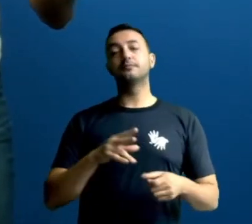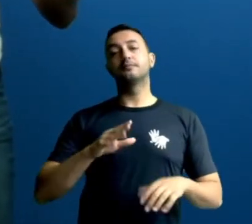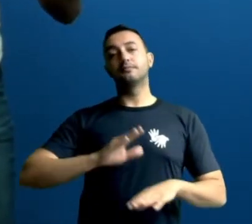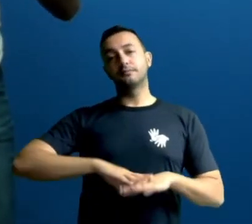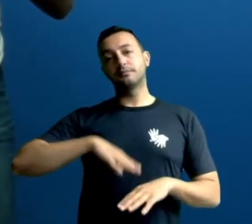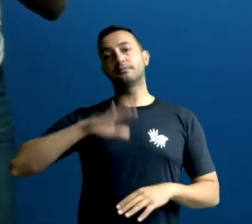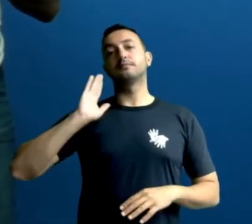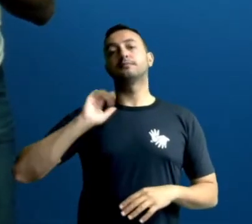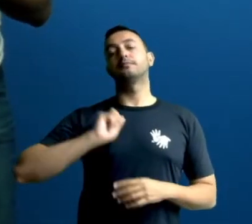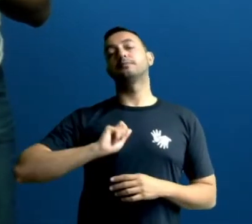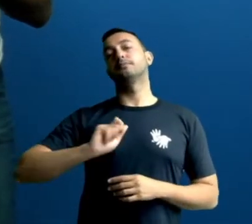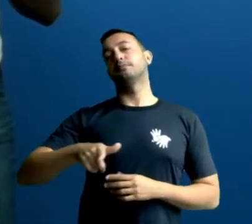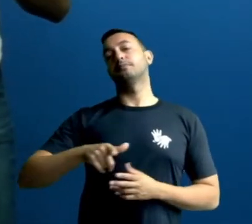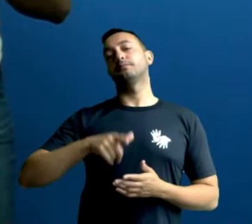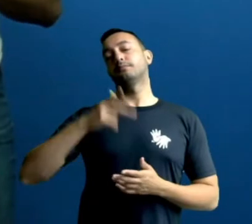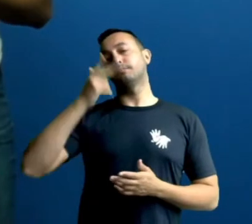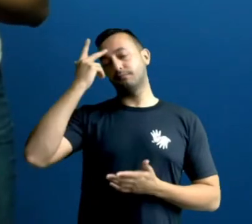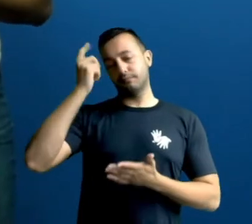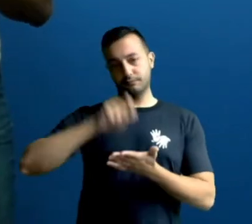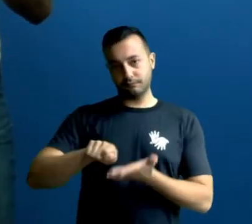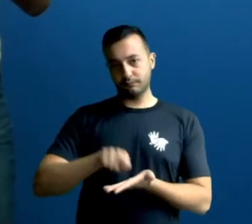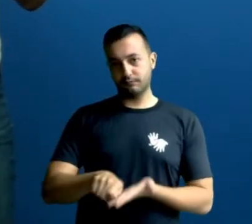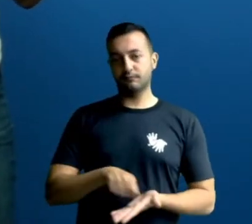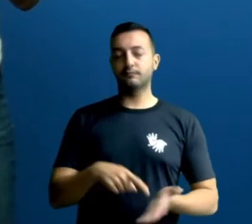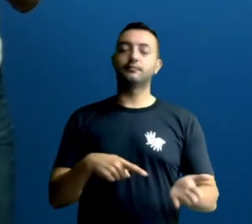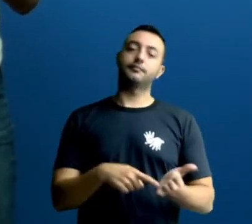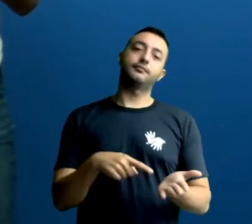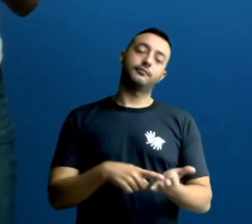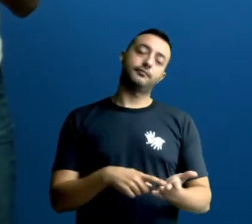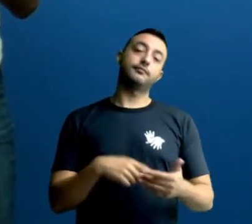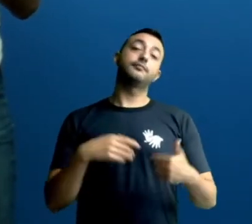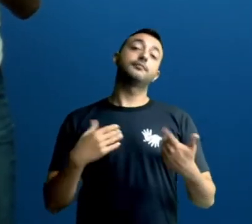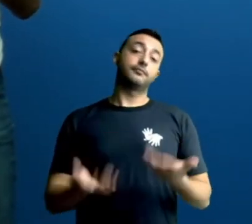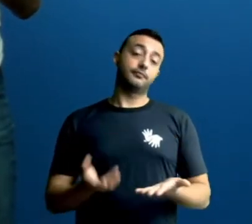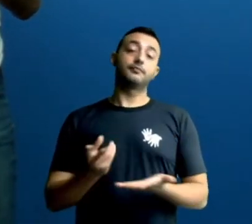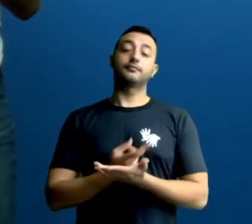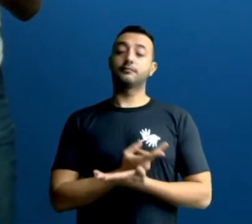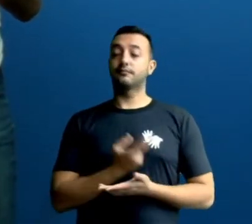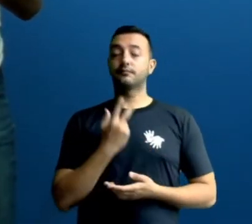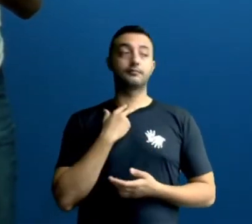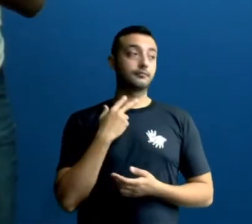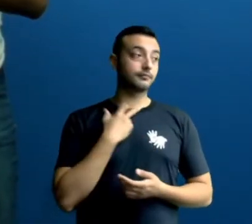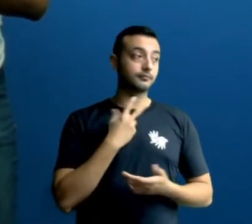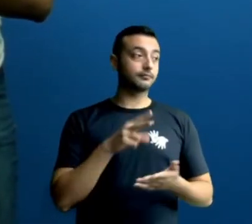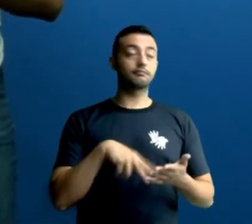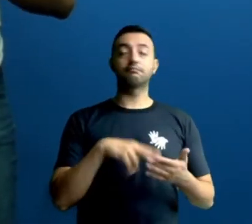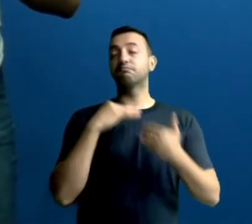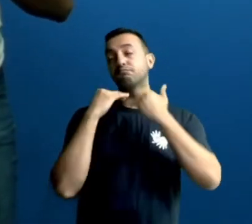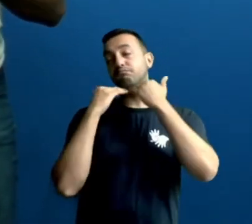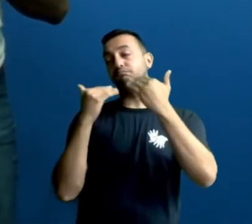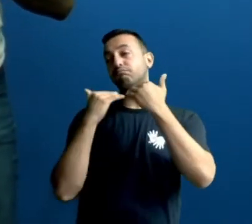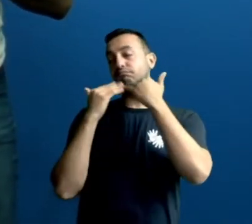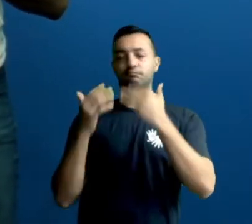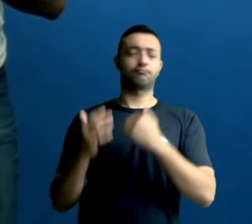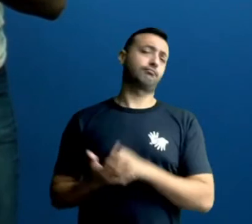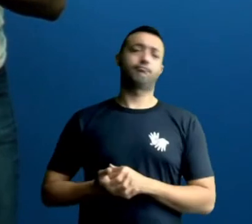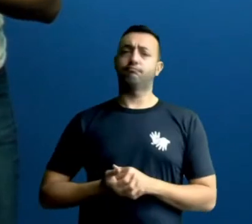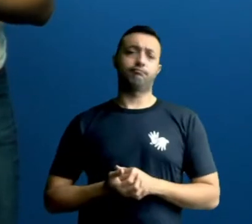além do que o autor colocou ali. Então, para isso acontecer, você não pode ler por ler. Você tem